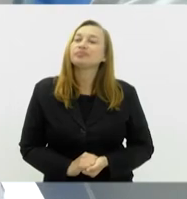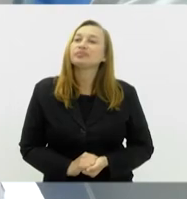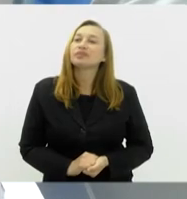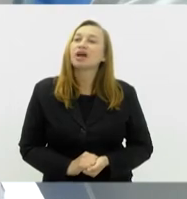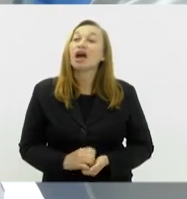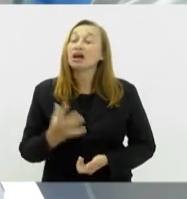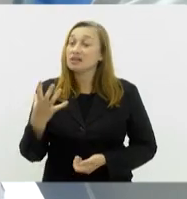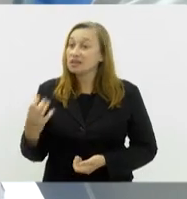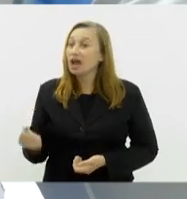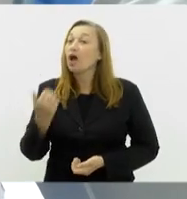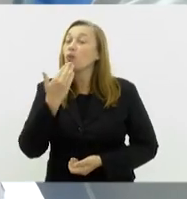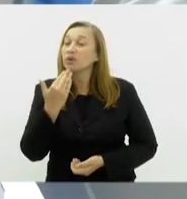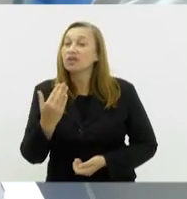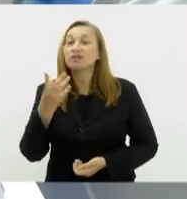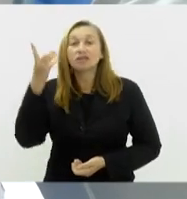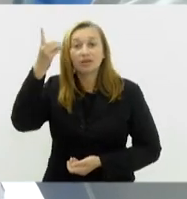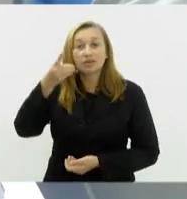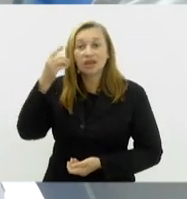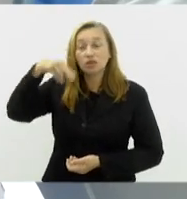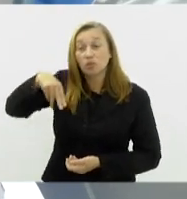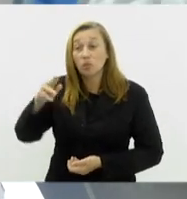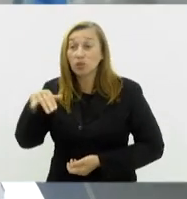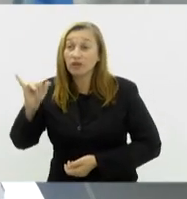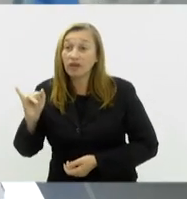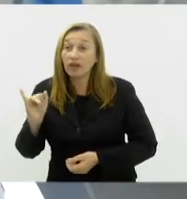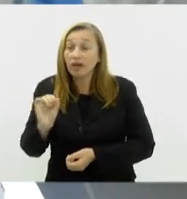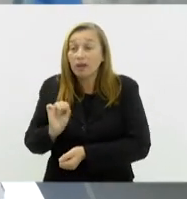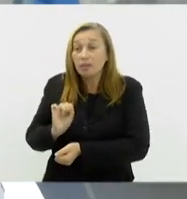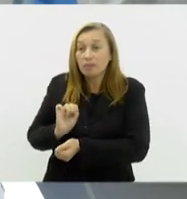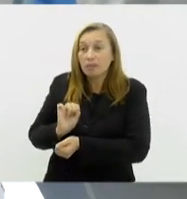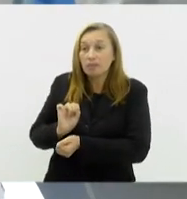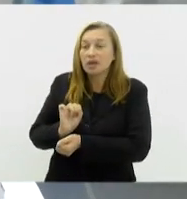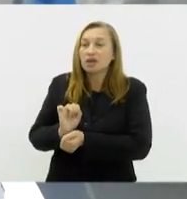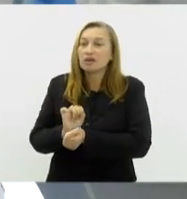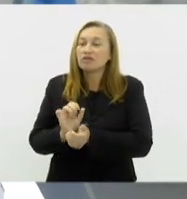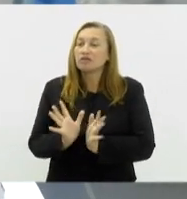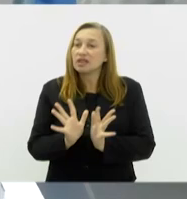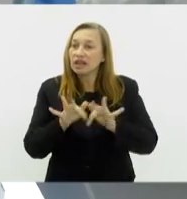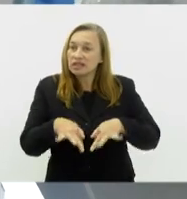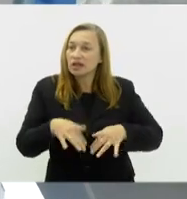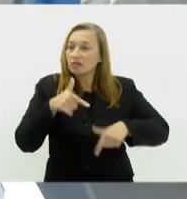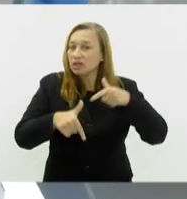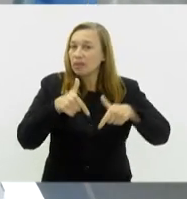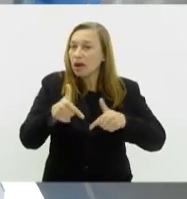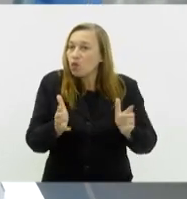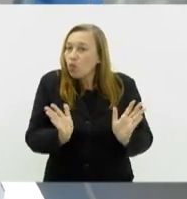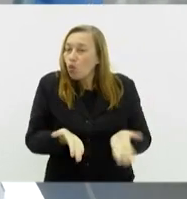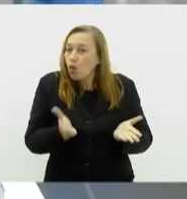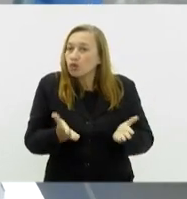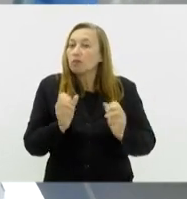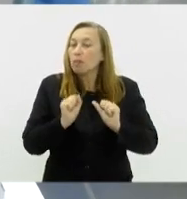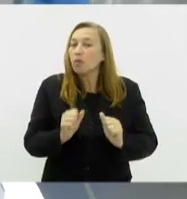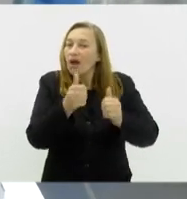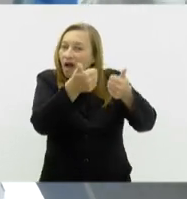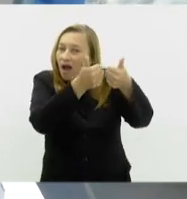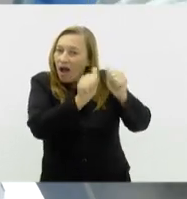sugestão do deputado munir em suspender os trabalhos para que a gente possa